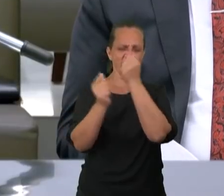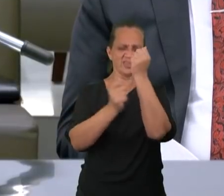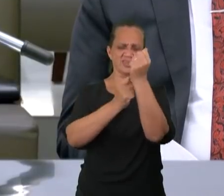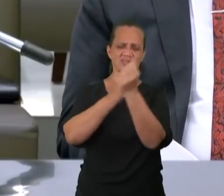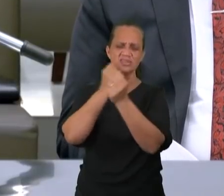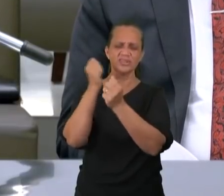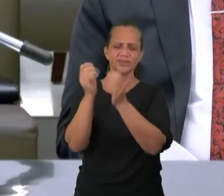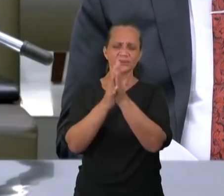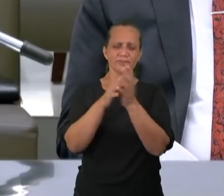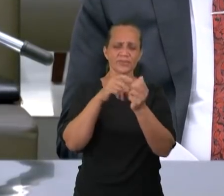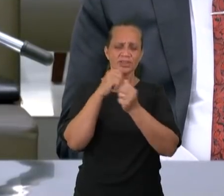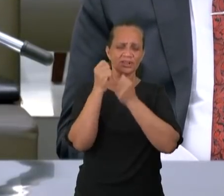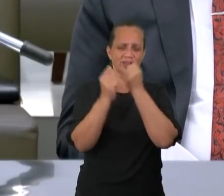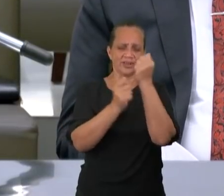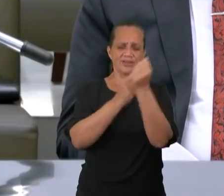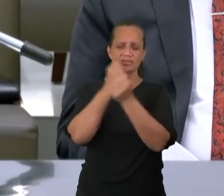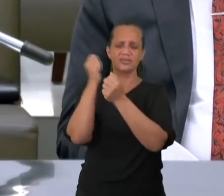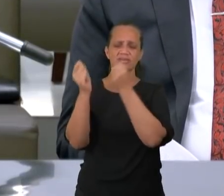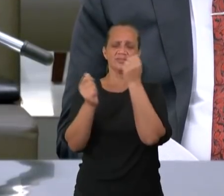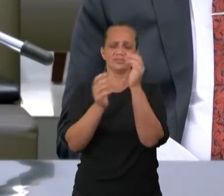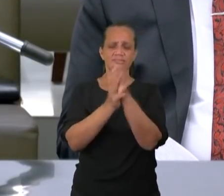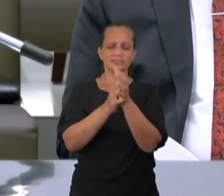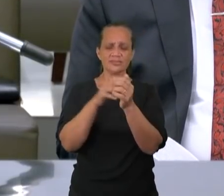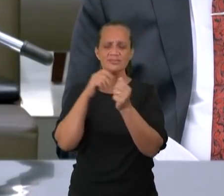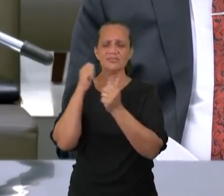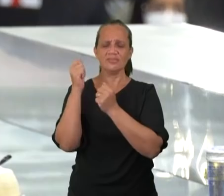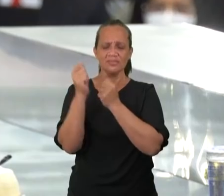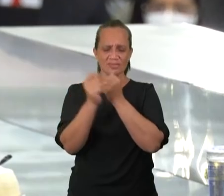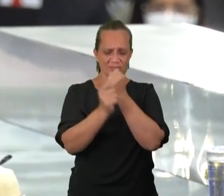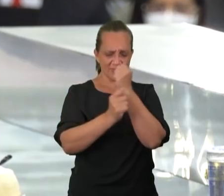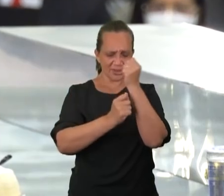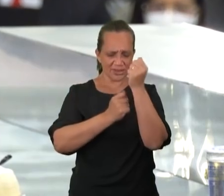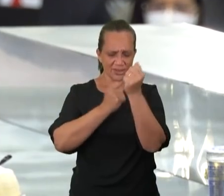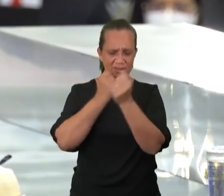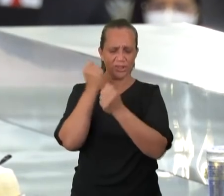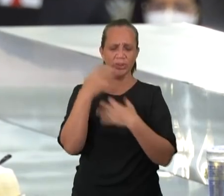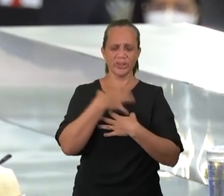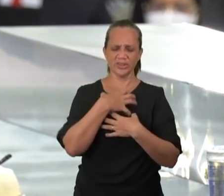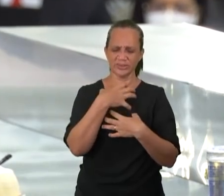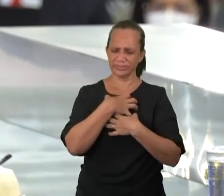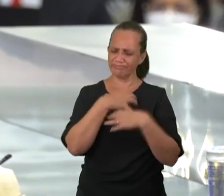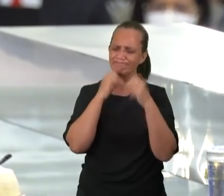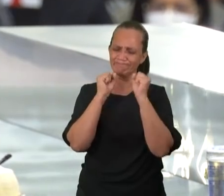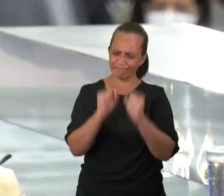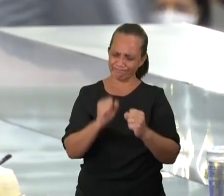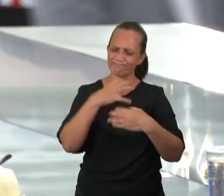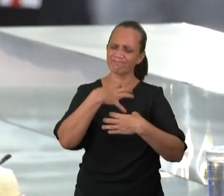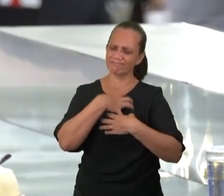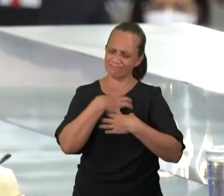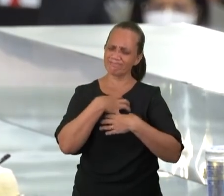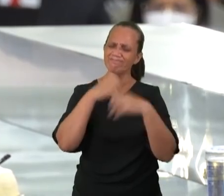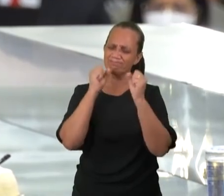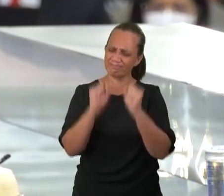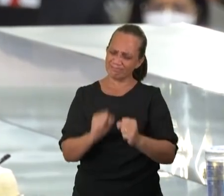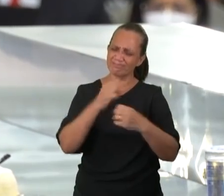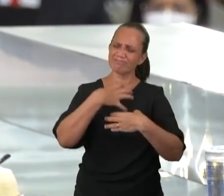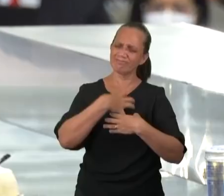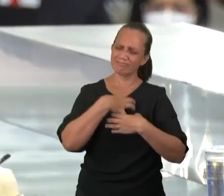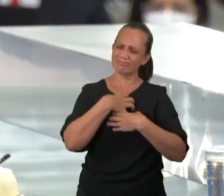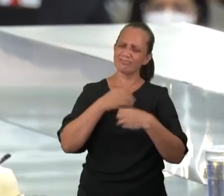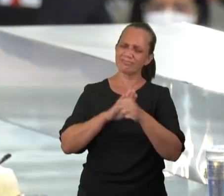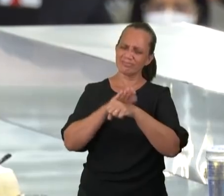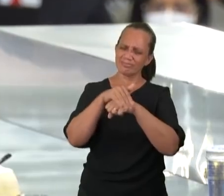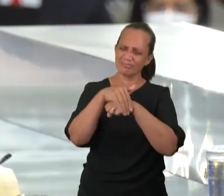Você pode senti-lo aqui nesta noite. Você pode senti-lo aqui nesta noite. Você pode senti-lo aqui nesta noite. Ele